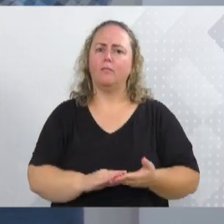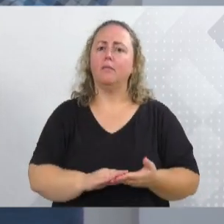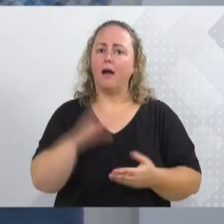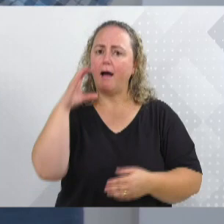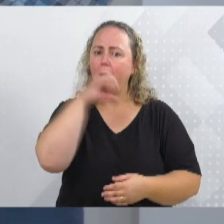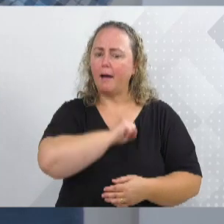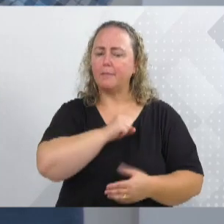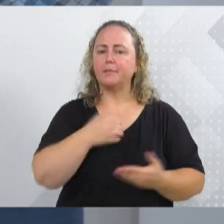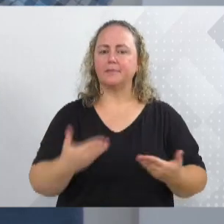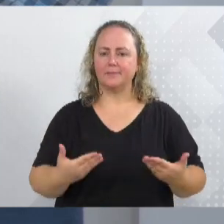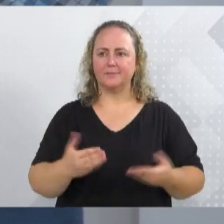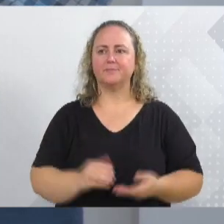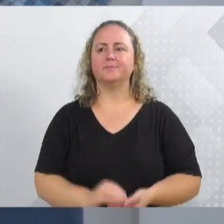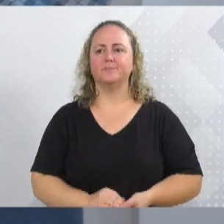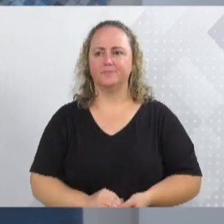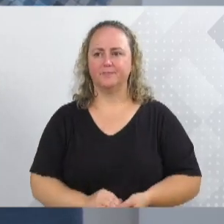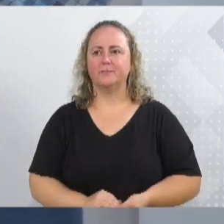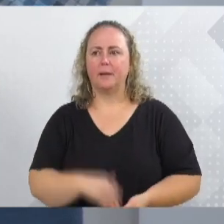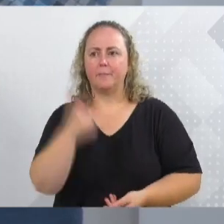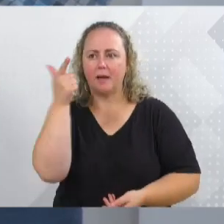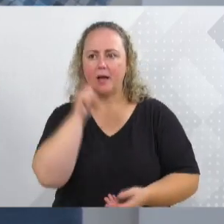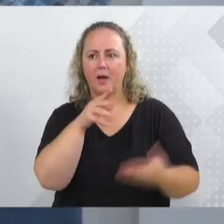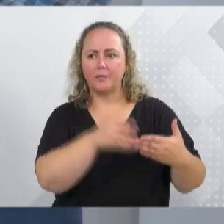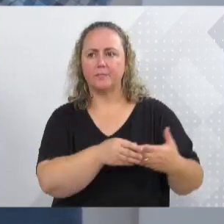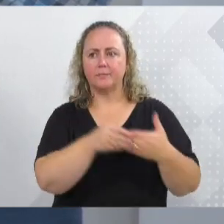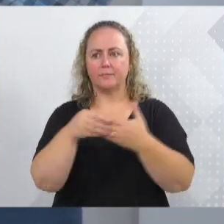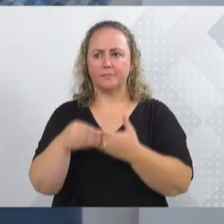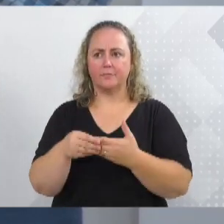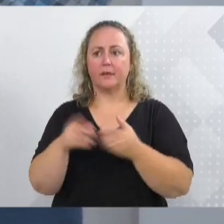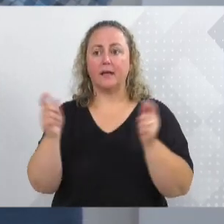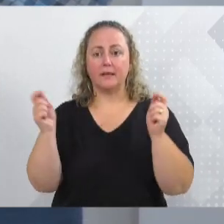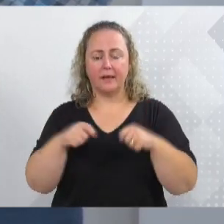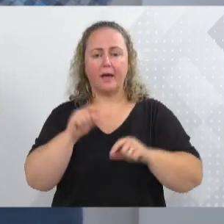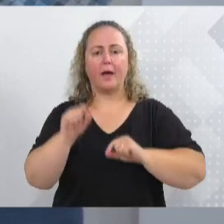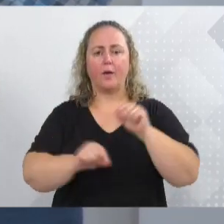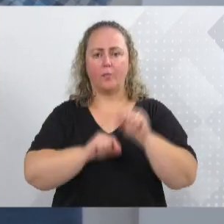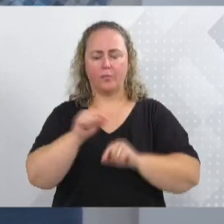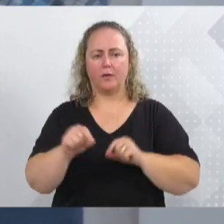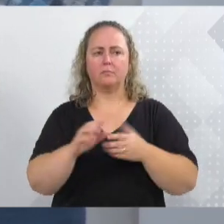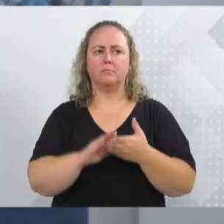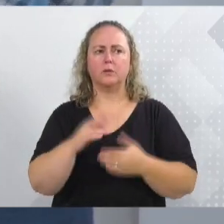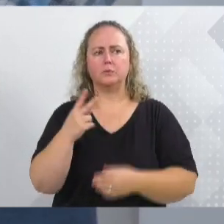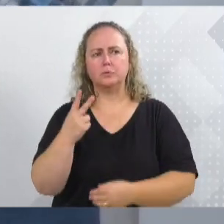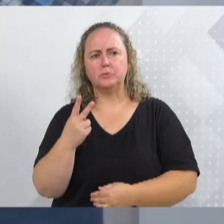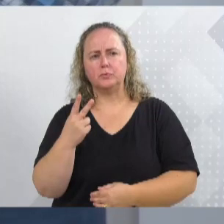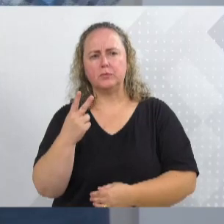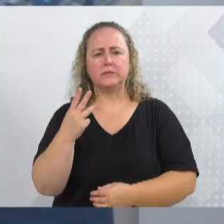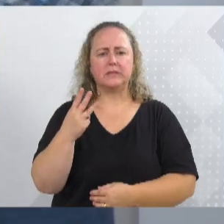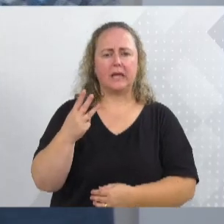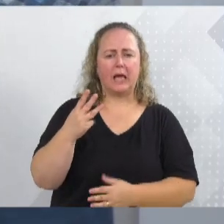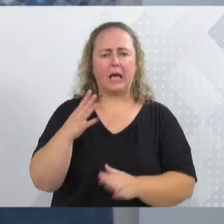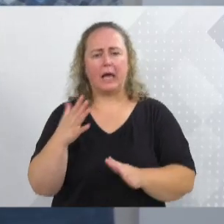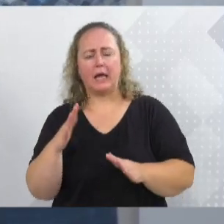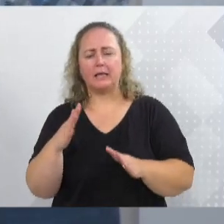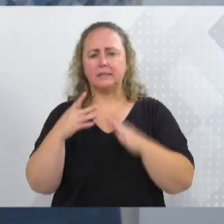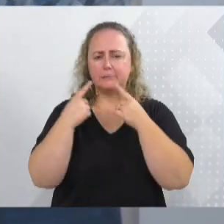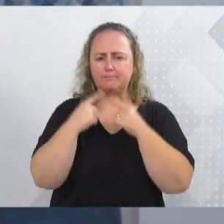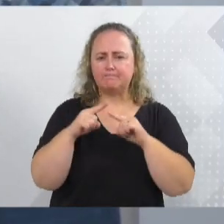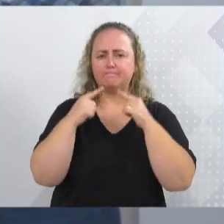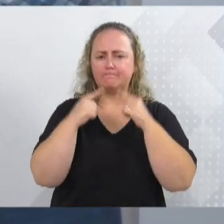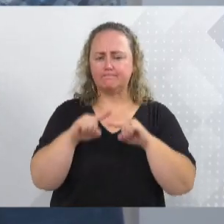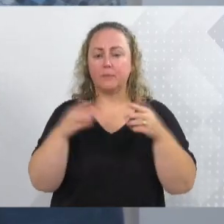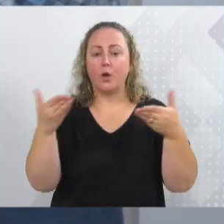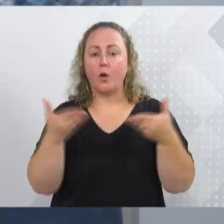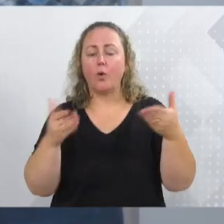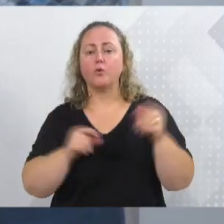esse paciente, para ser encaminhado para a gente, ele tem que ter 2 ou mais queixas, né? E hoje a gente escuta